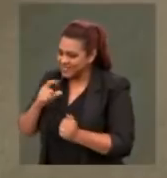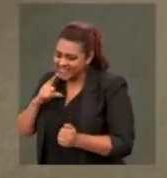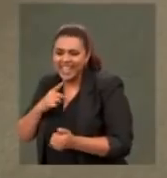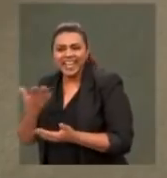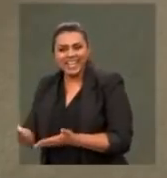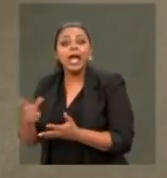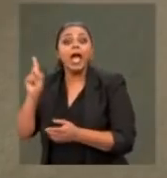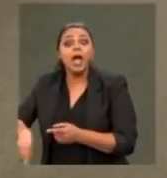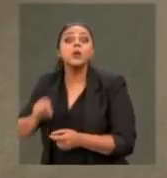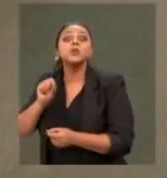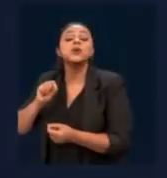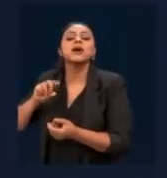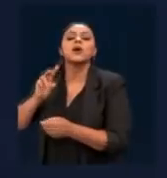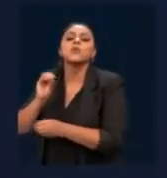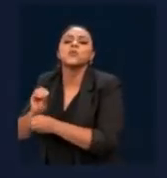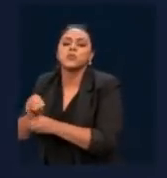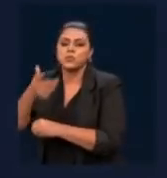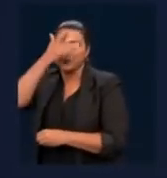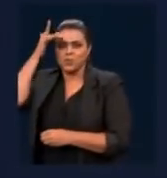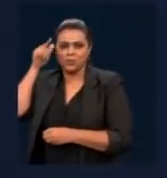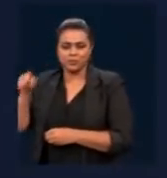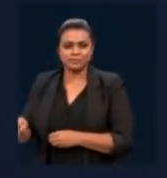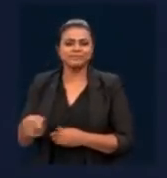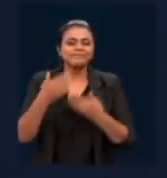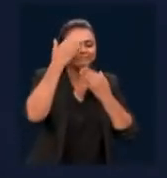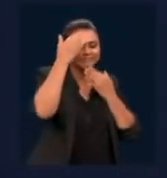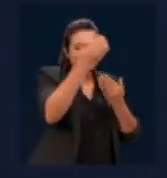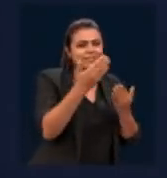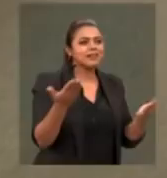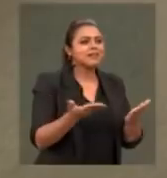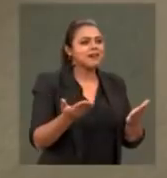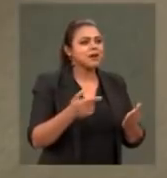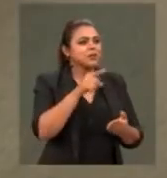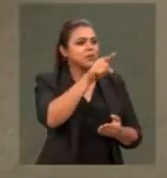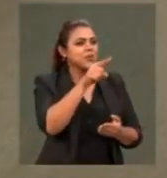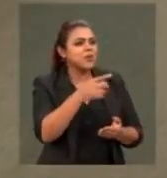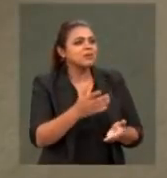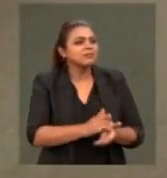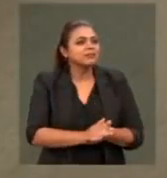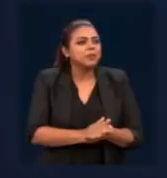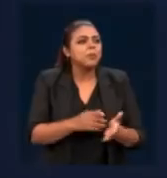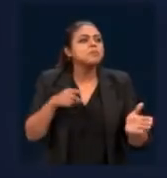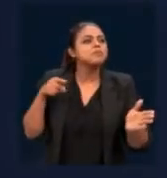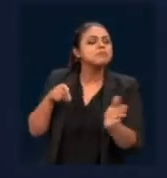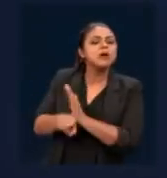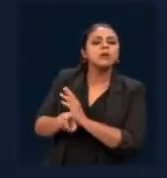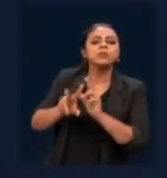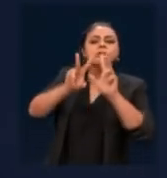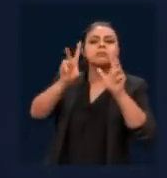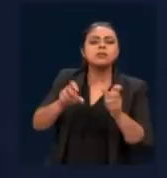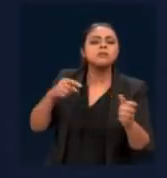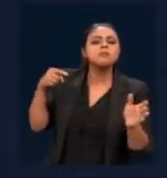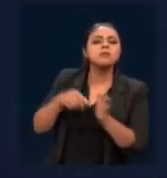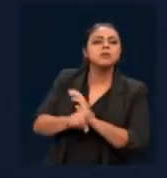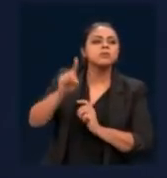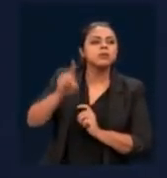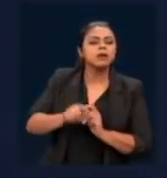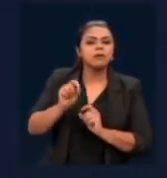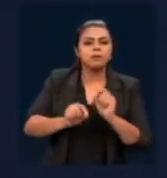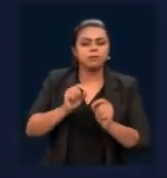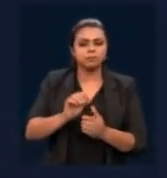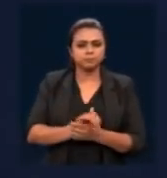pessoas obrigado candidato e agora andré moreira chegou a sua vez de perguntar o tema para a sua pergunta é o